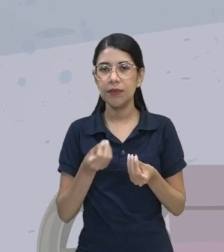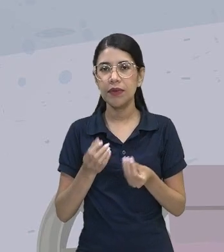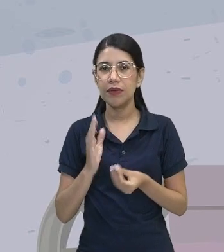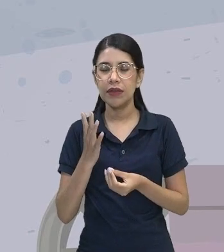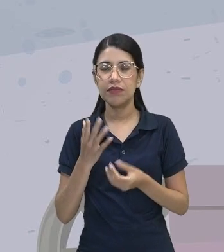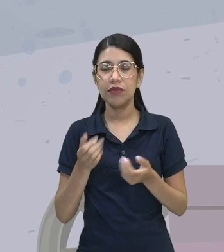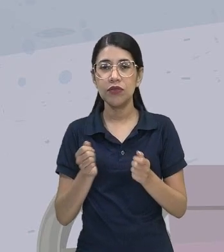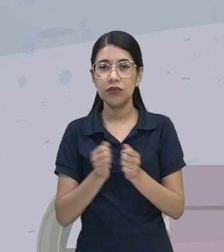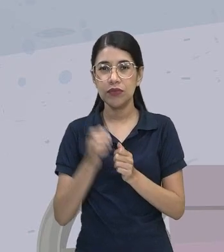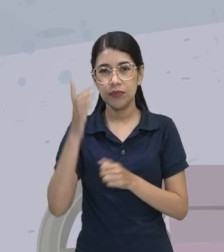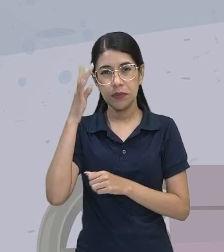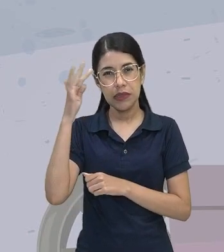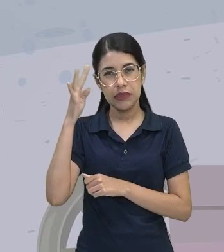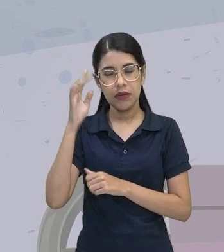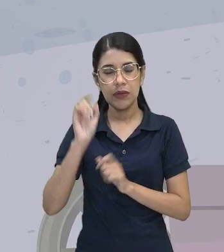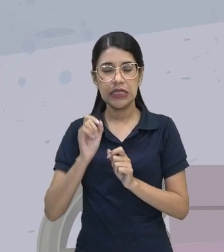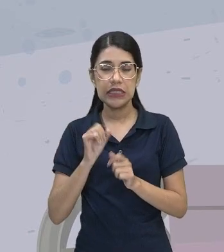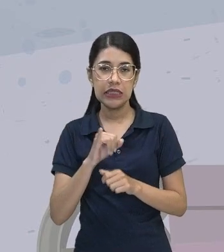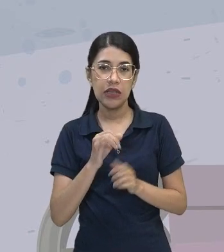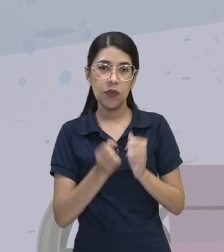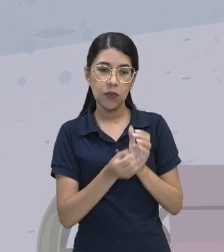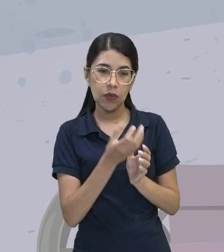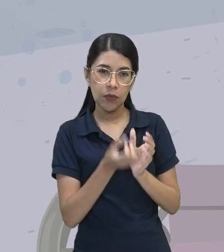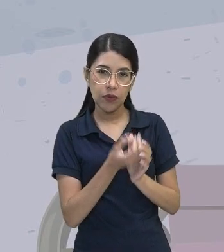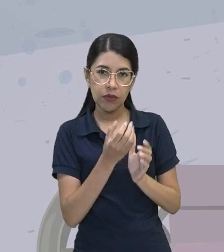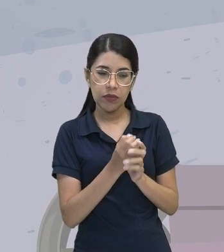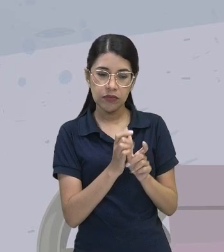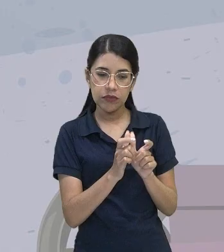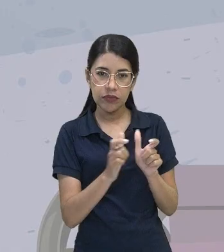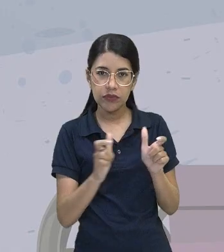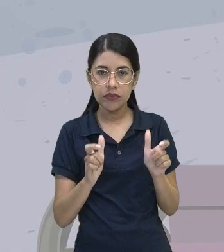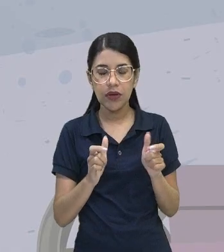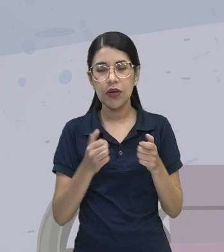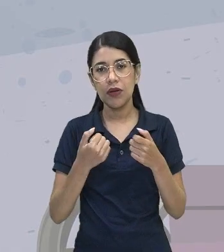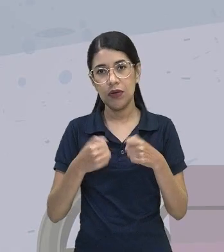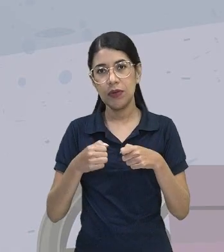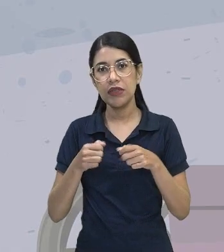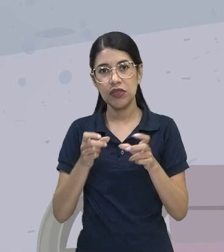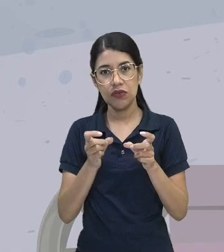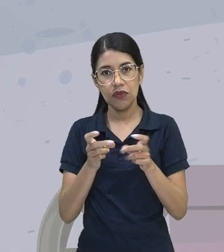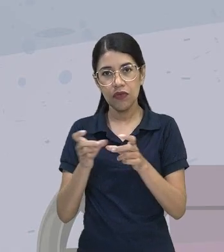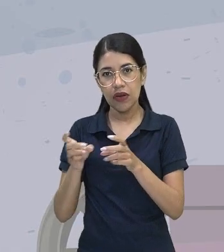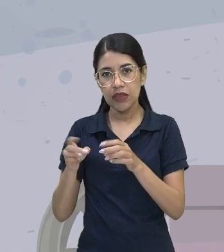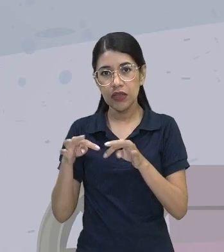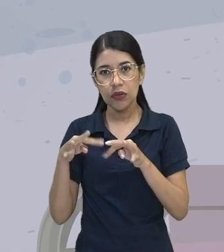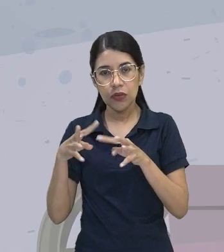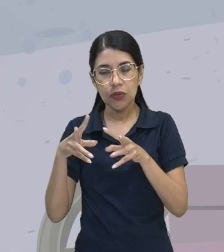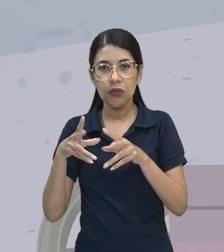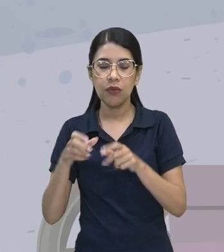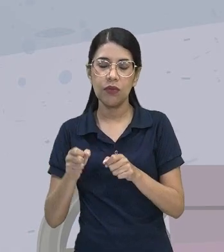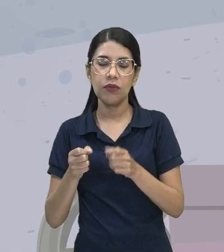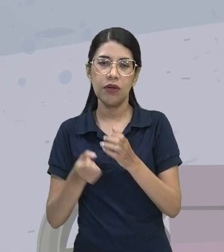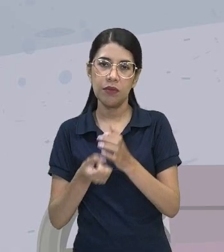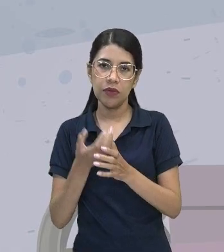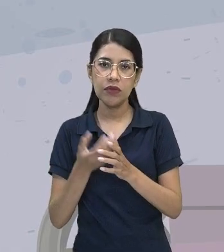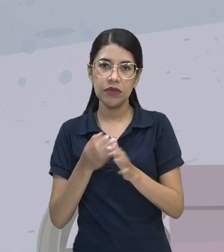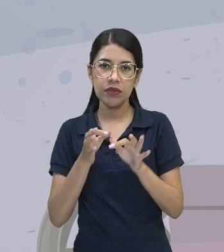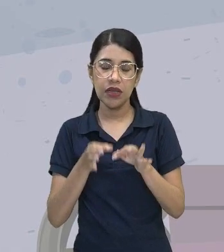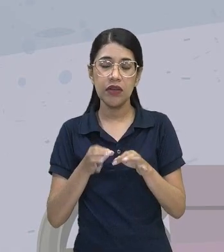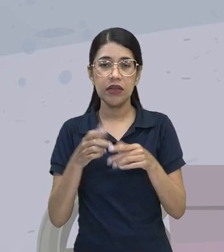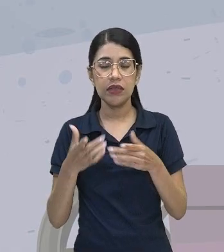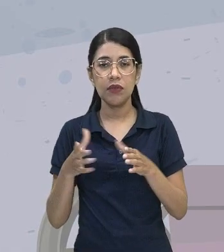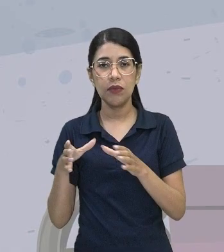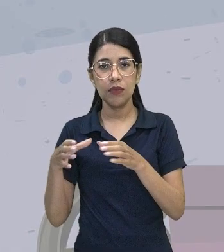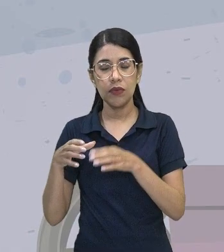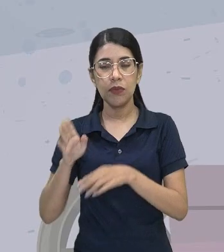comigo. Se eu produzo muito, obviamente eu quero vender tudo que eu produzo. Então, para o burguês, Para o